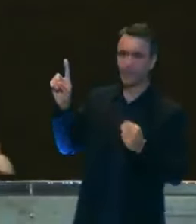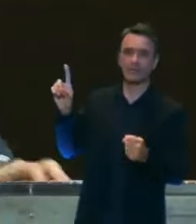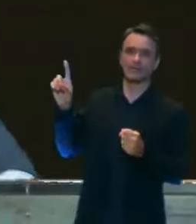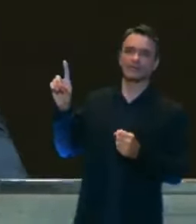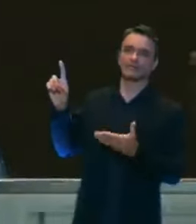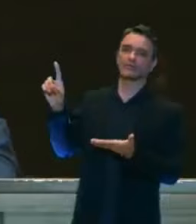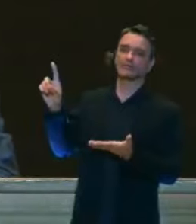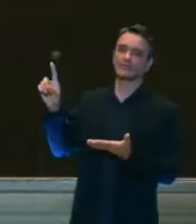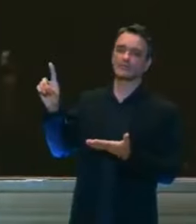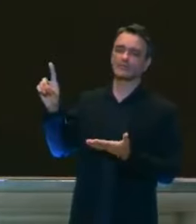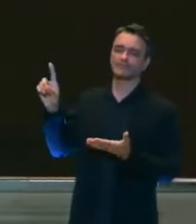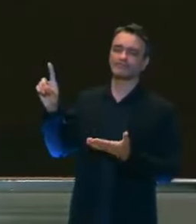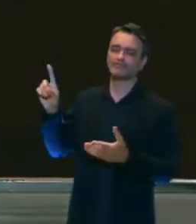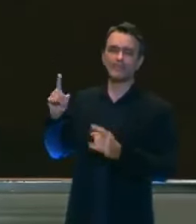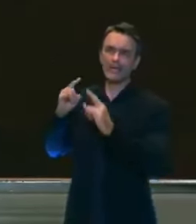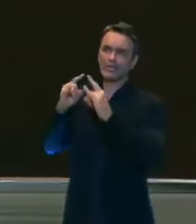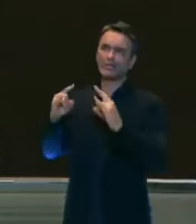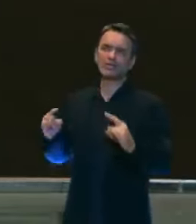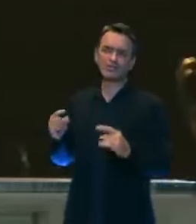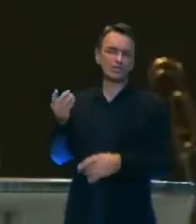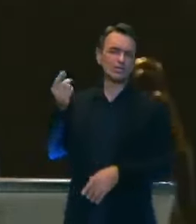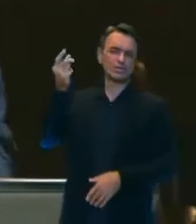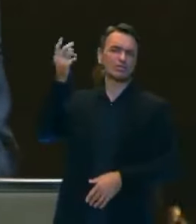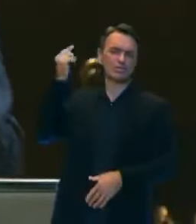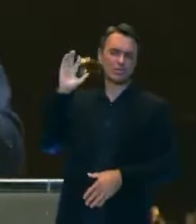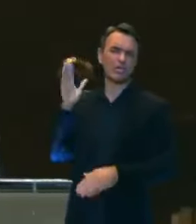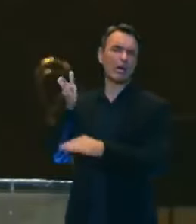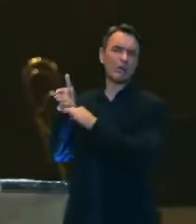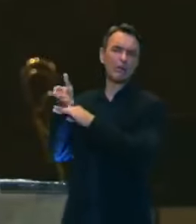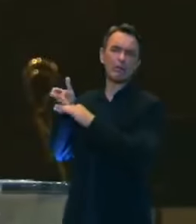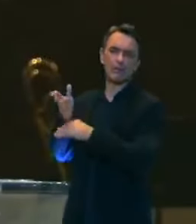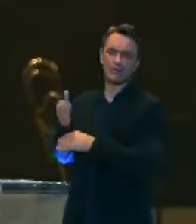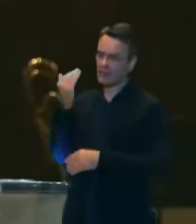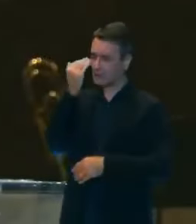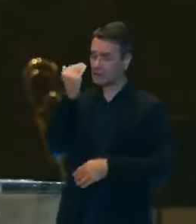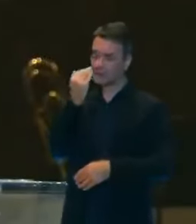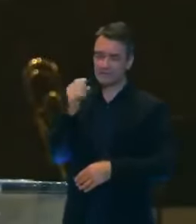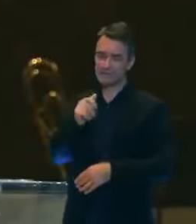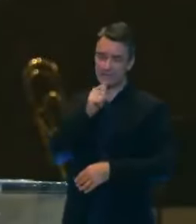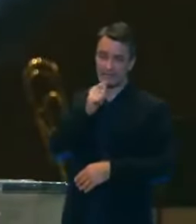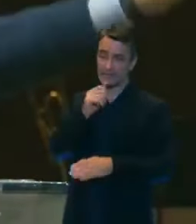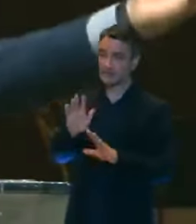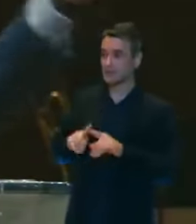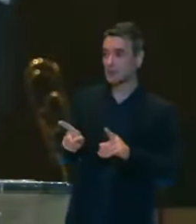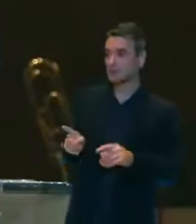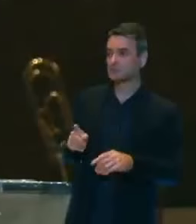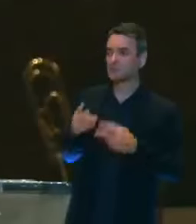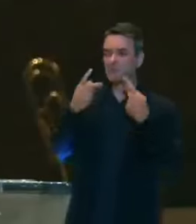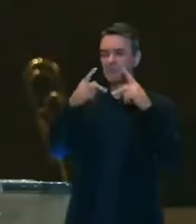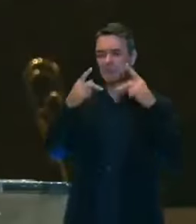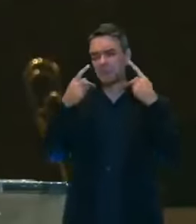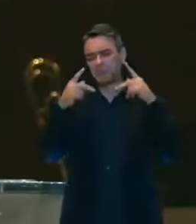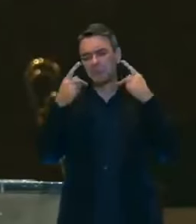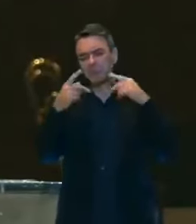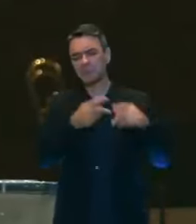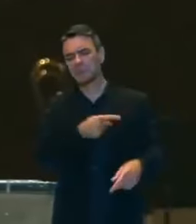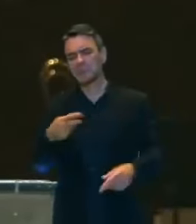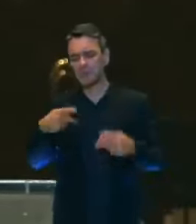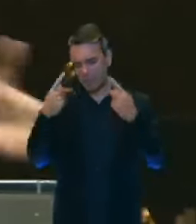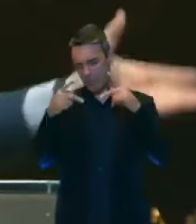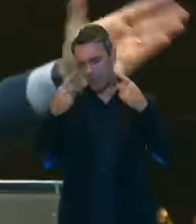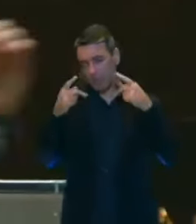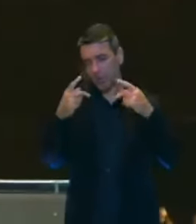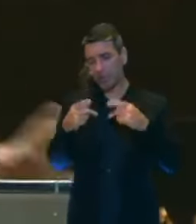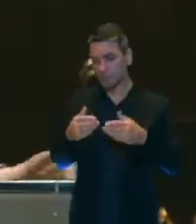Eu lembro de um retiro que eu fui há muitos anos, adolescente, na Donep, e o pastor pregava e ele começou a falar a respeito